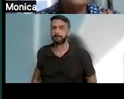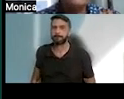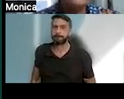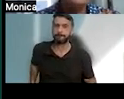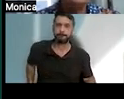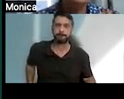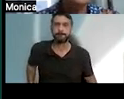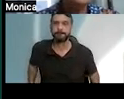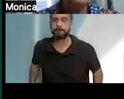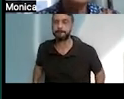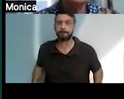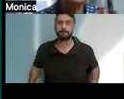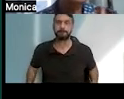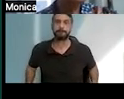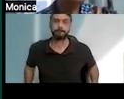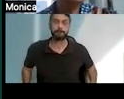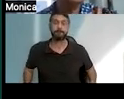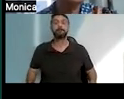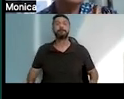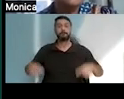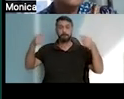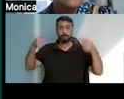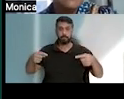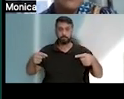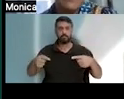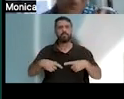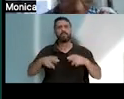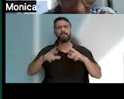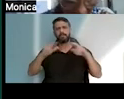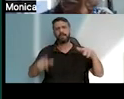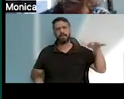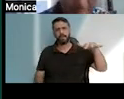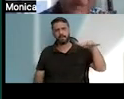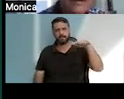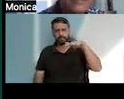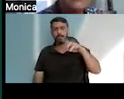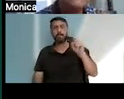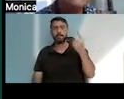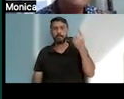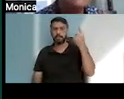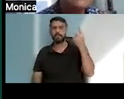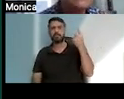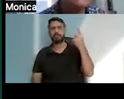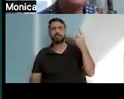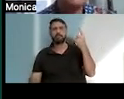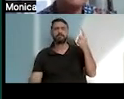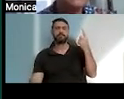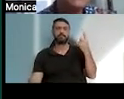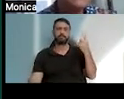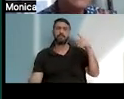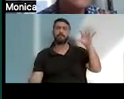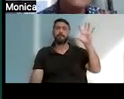Então, nessa competição tem diferentes áreas. A primeira área é a área de meio